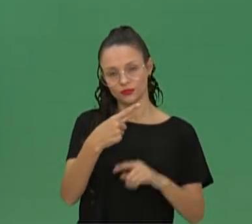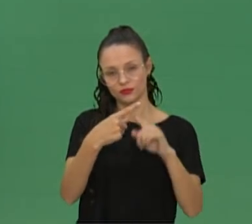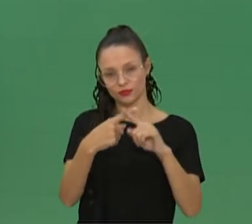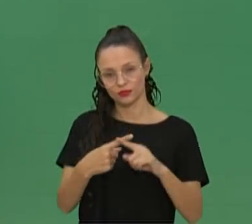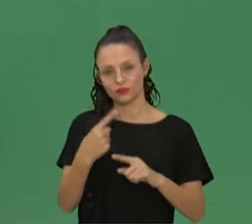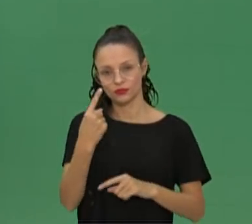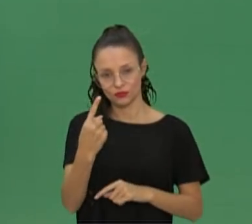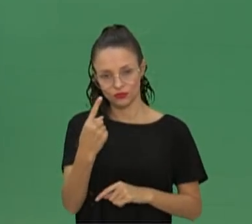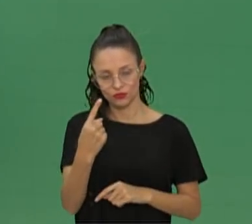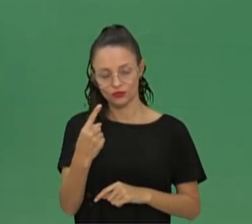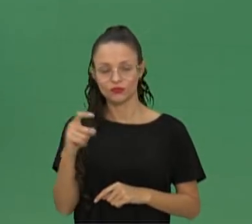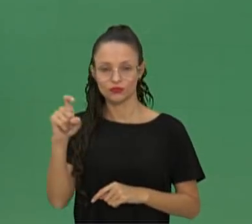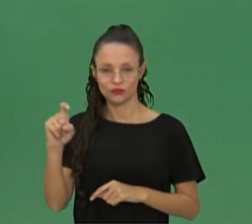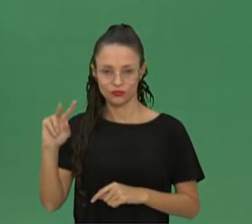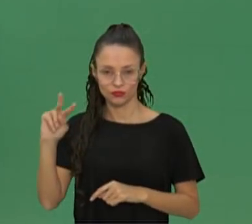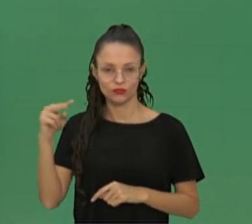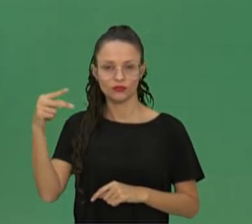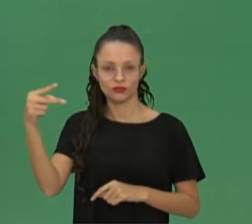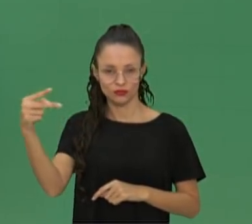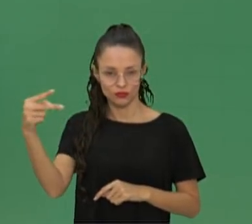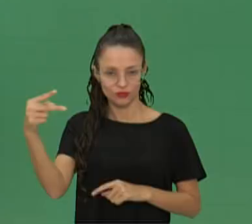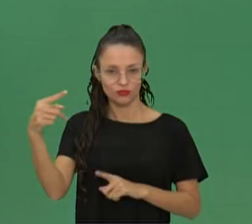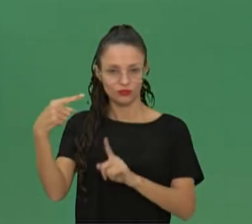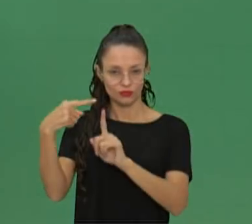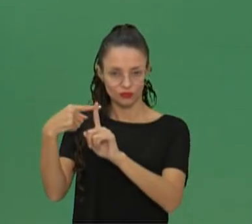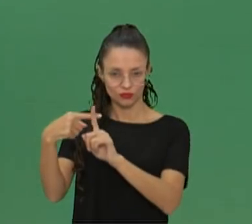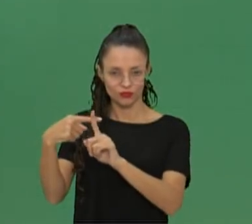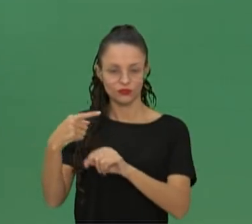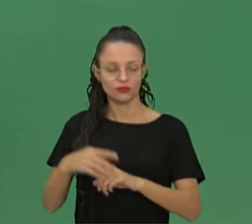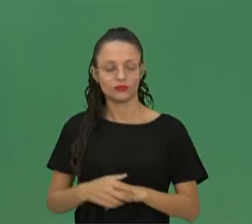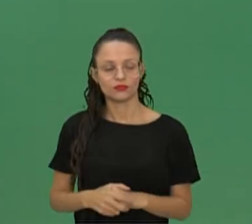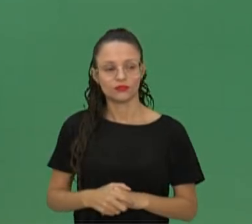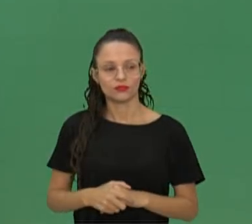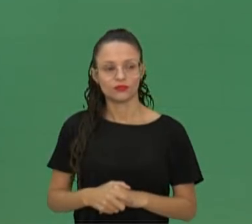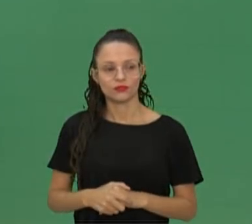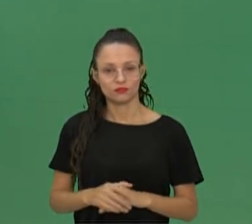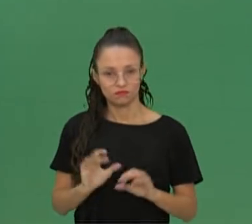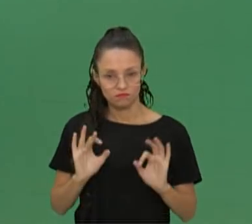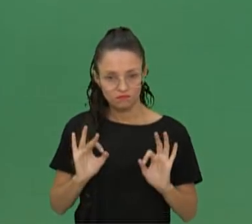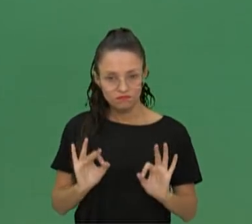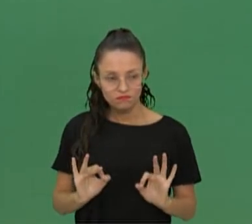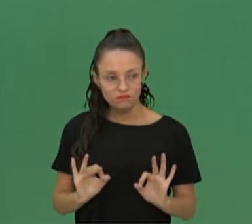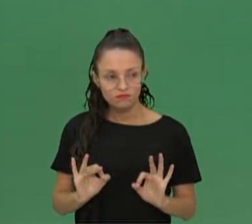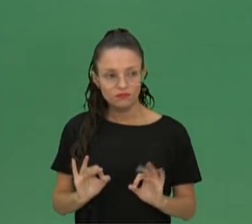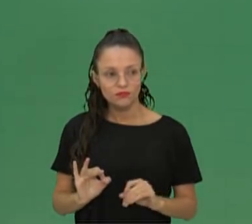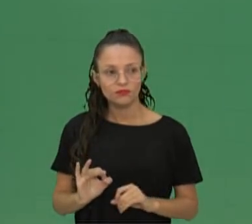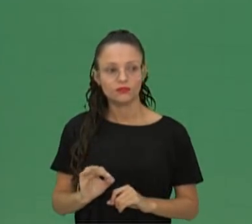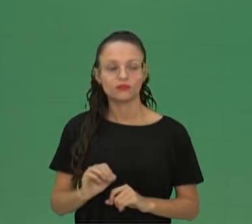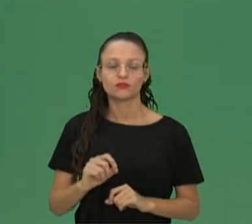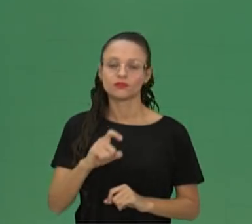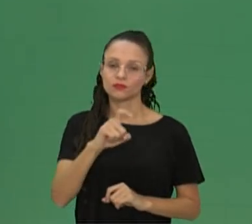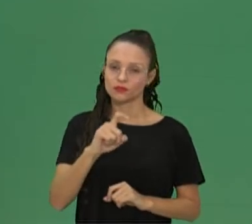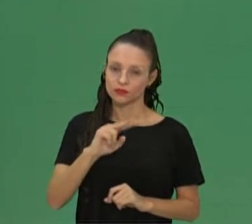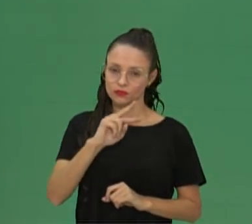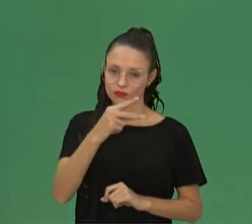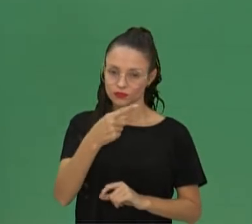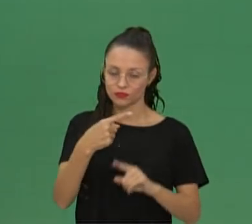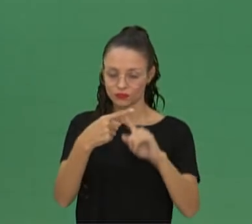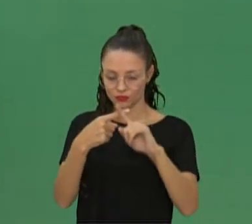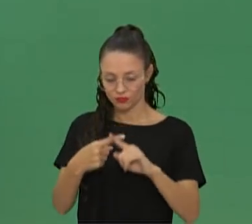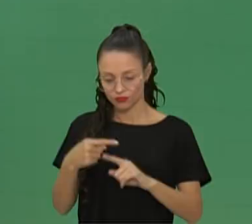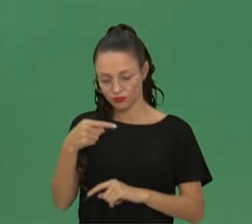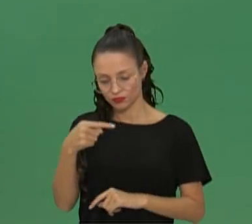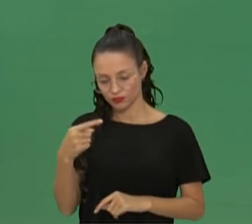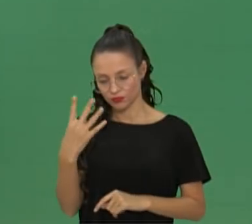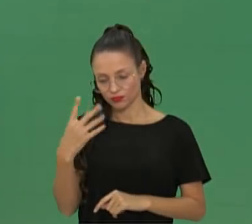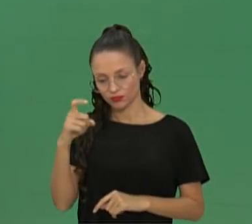ao quadrado. Positivo, então eu vou pôr o sinal de mais. Certo? X ao quadrado vezes menos 4x vai dar o